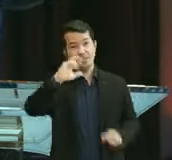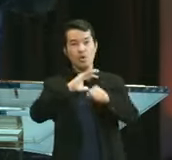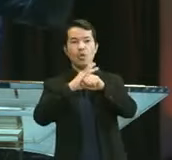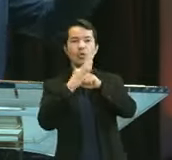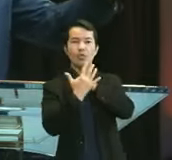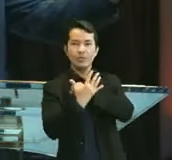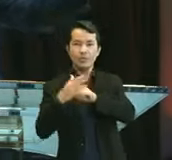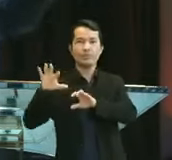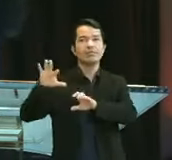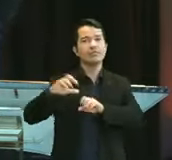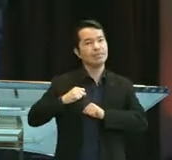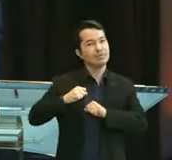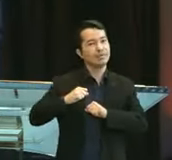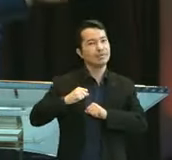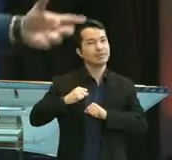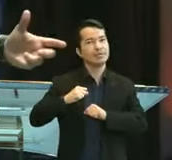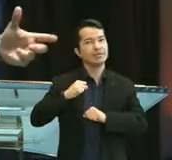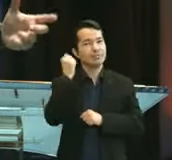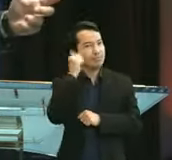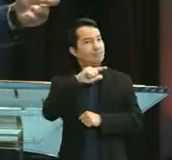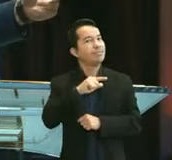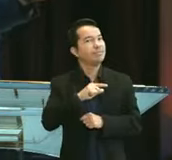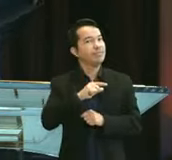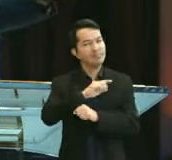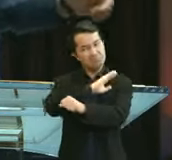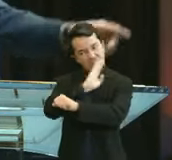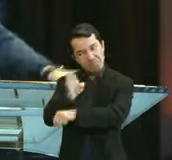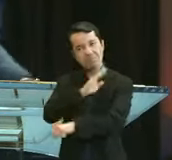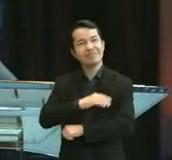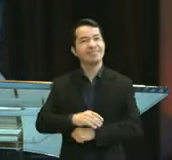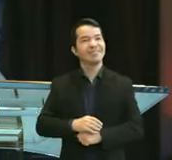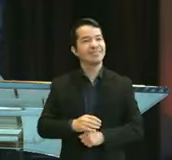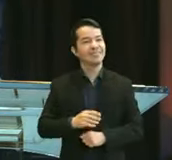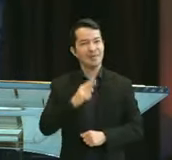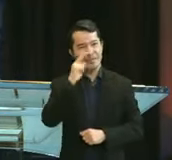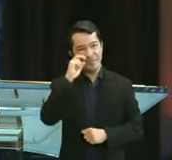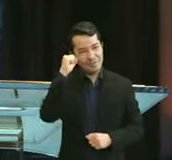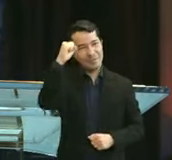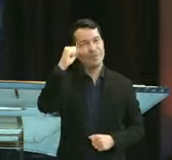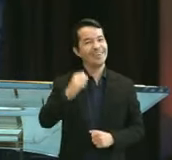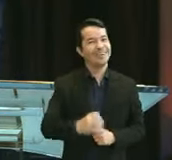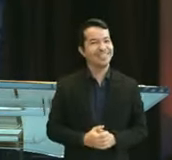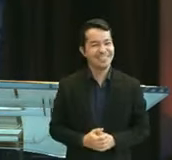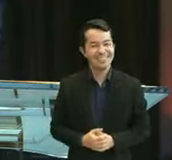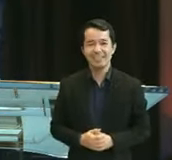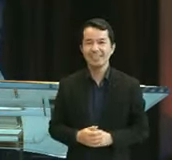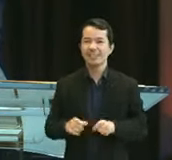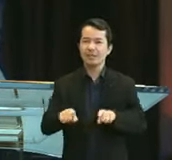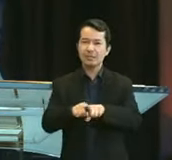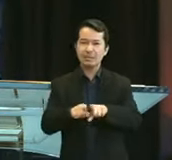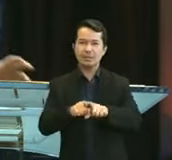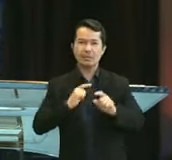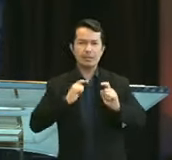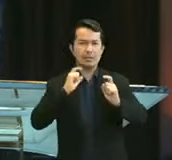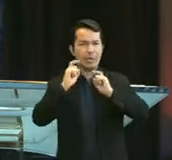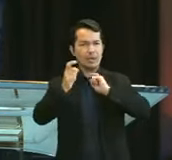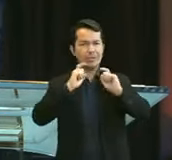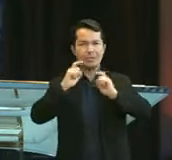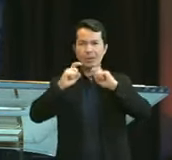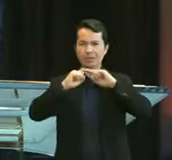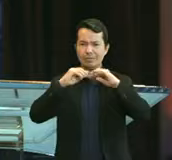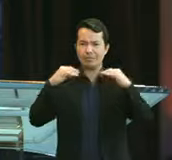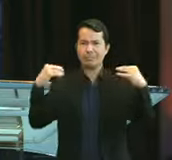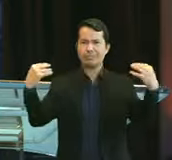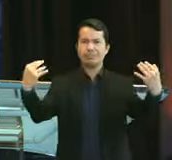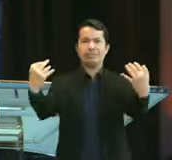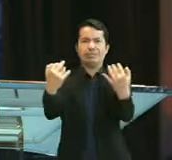Aquelas reuniões tumultuadas, tínhamos que tomar decisões difíceis, e às vezes o